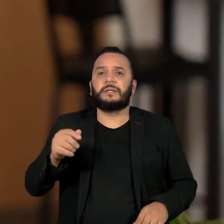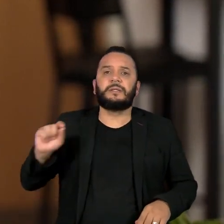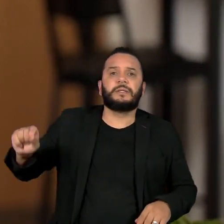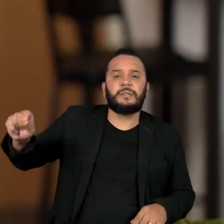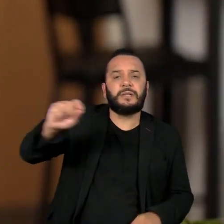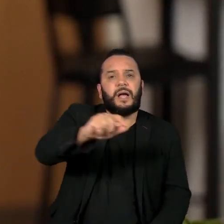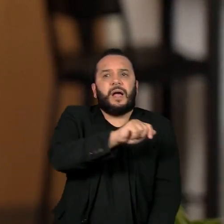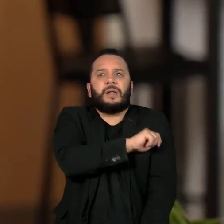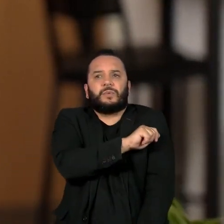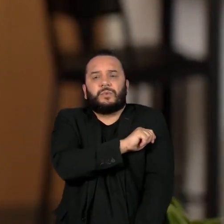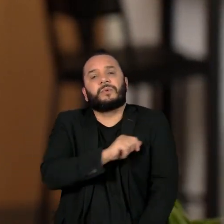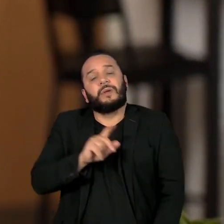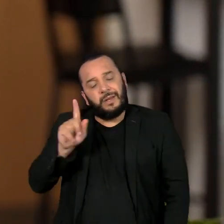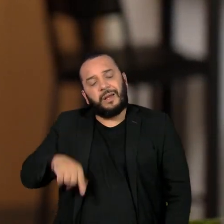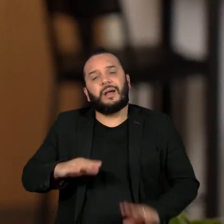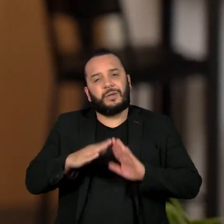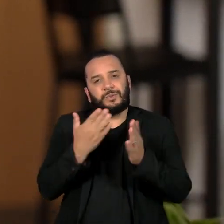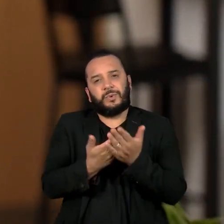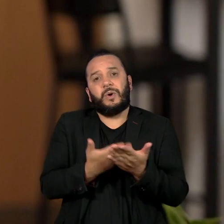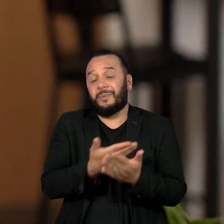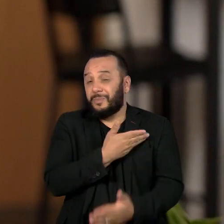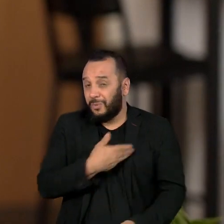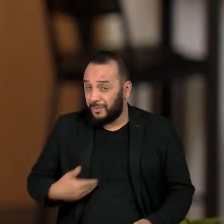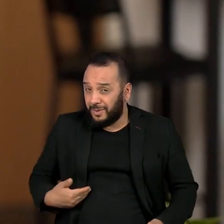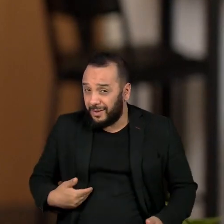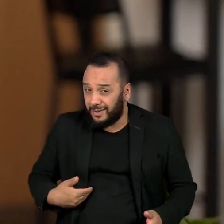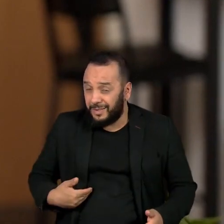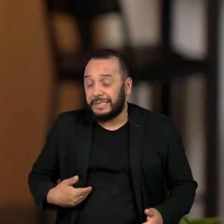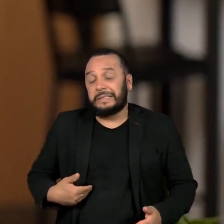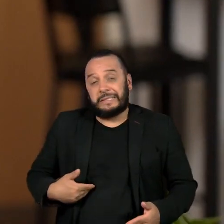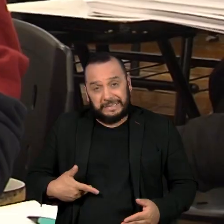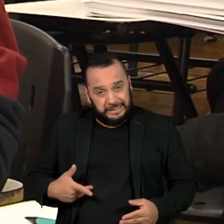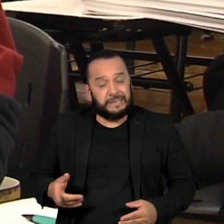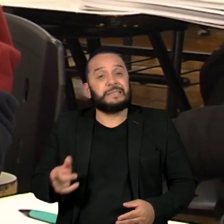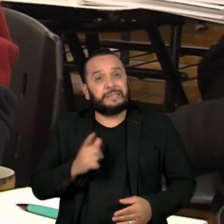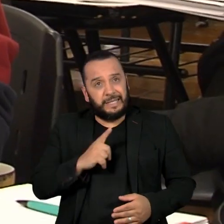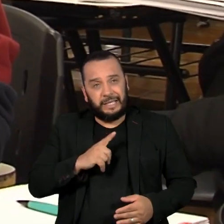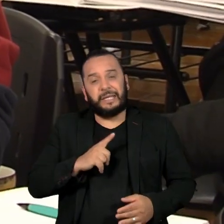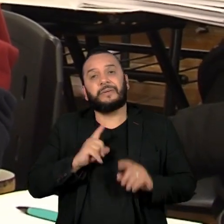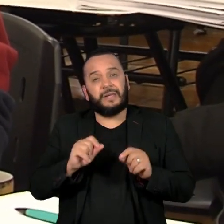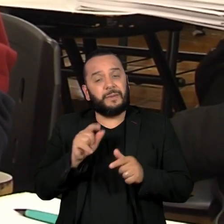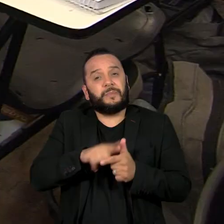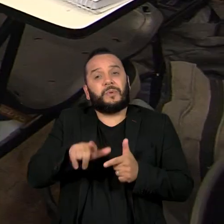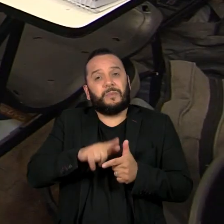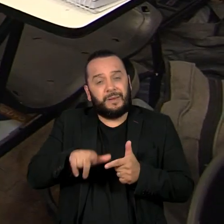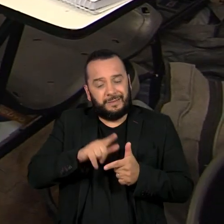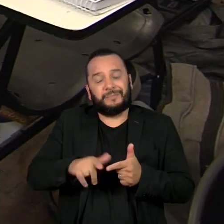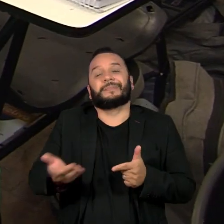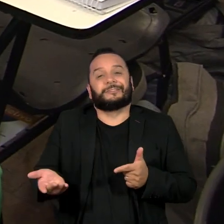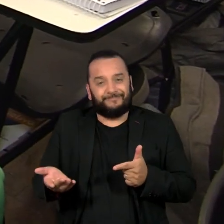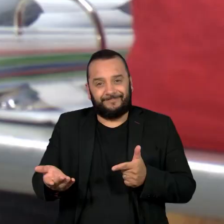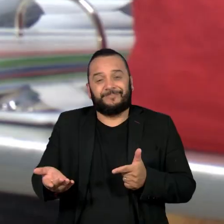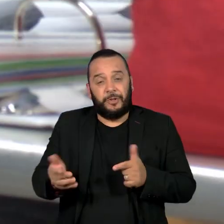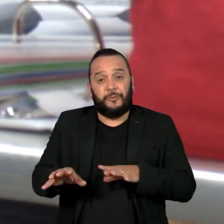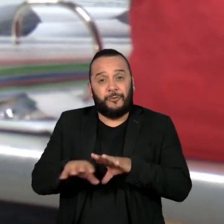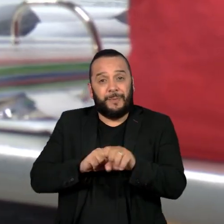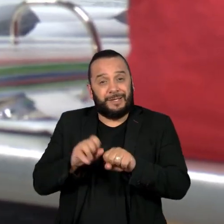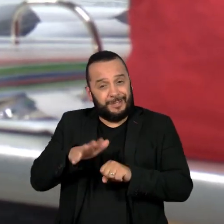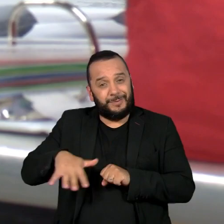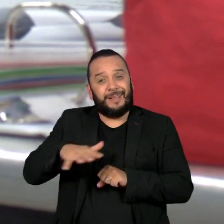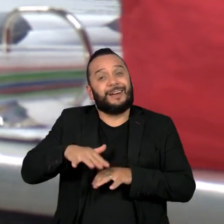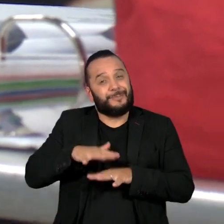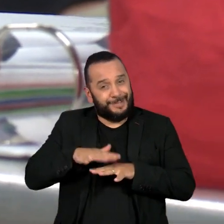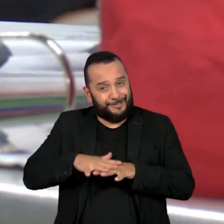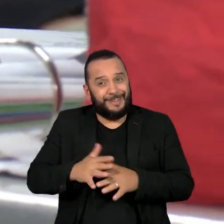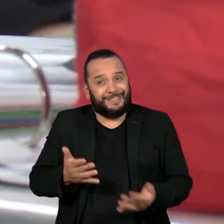um ensino público que tem deficiências em relação à formação de exatas. Um terceiro ponto também é que esse mercado